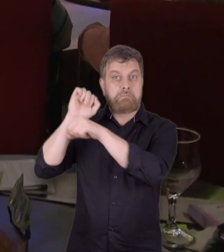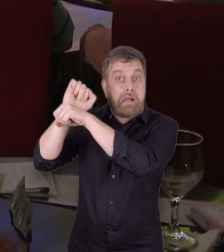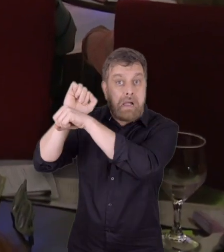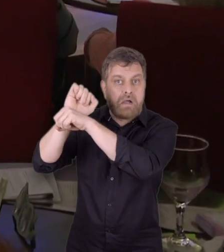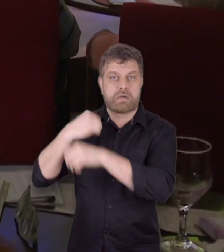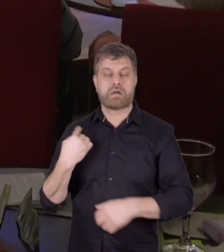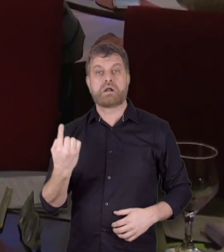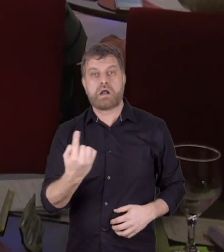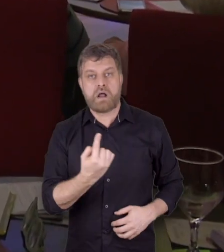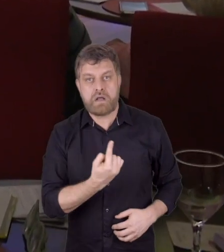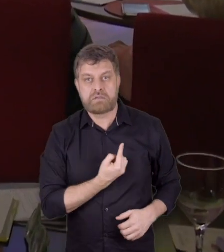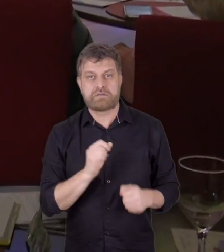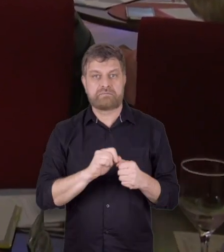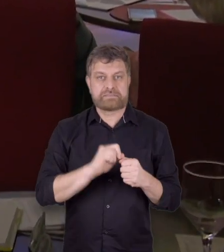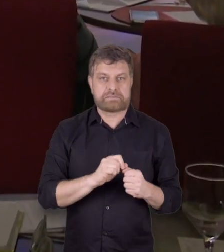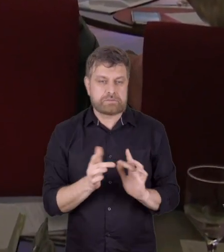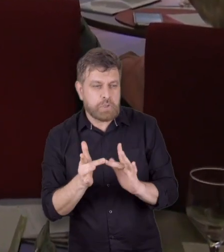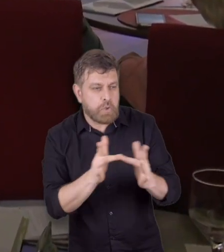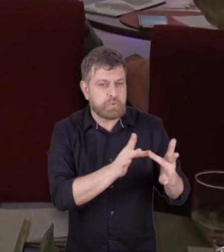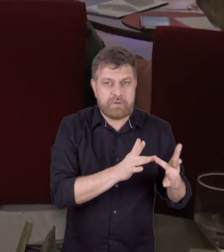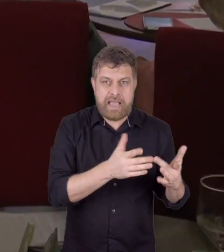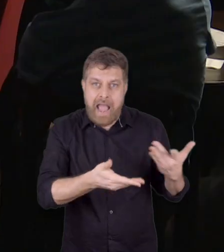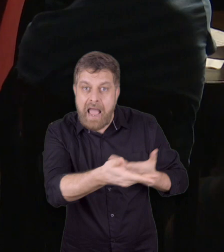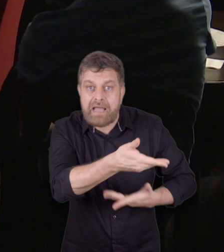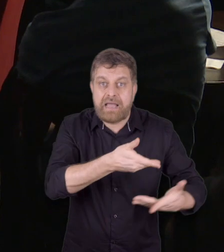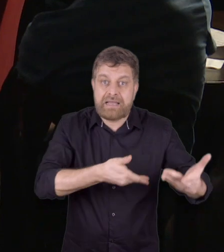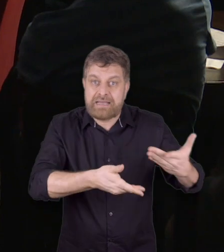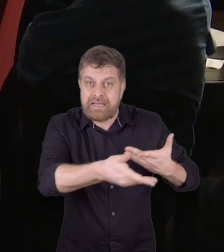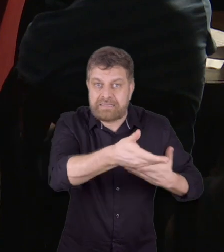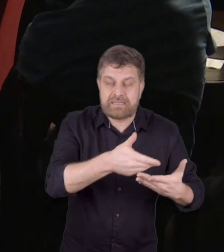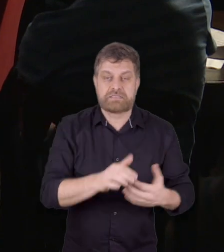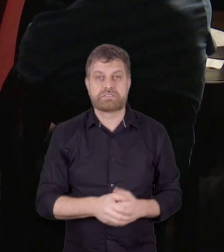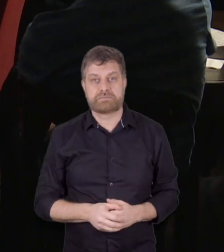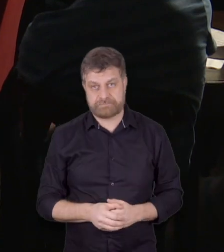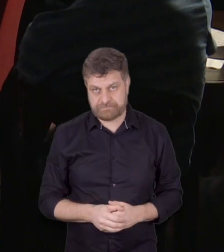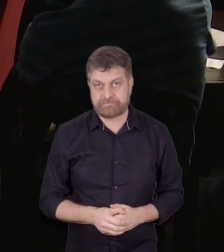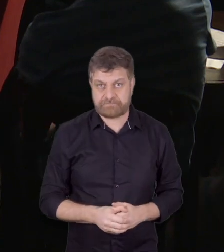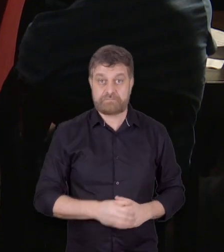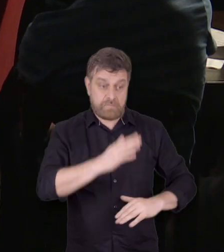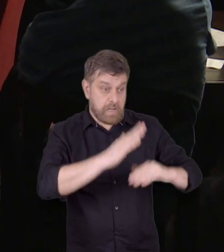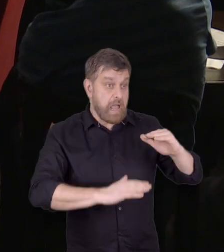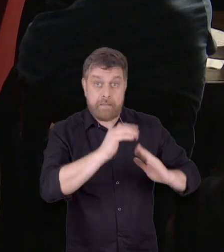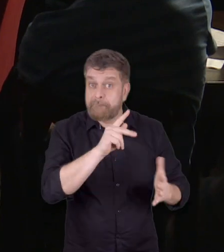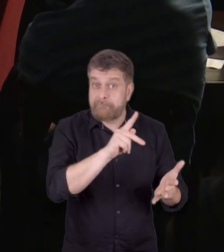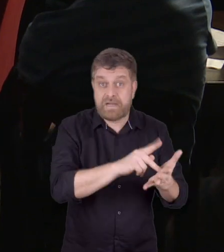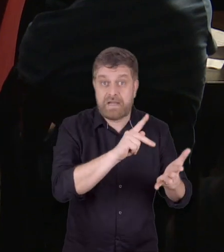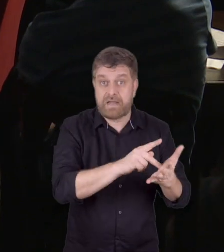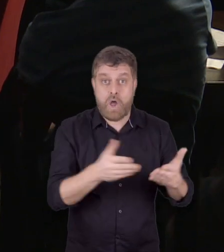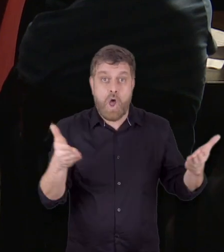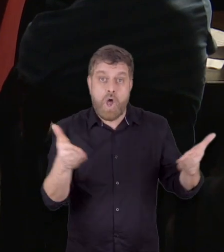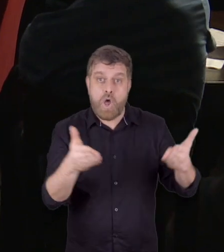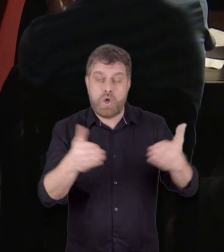desarmada, de tocar, sondar, agir sobre esse nível concreto de realidade que